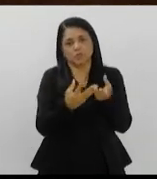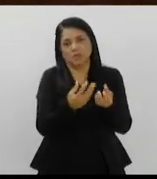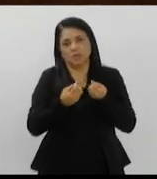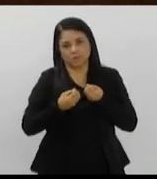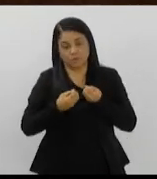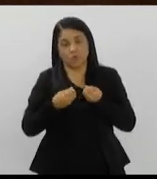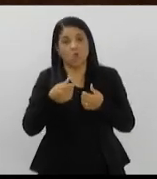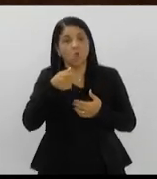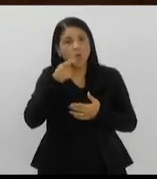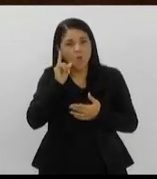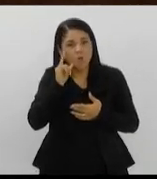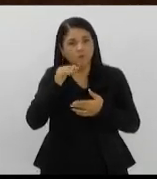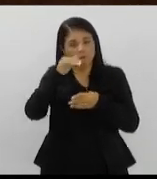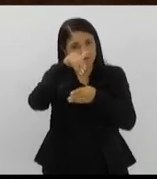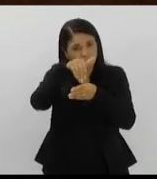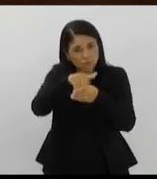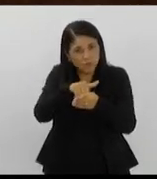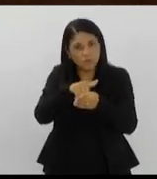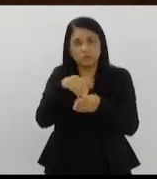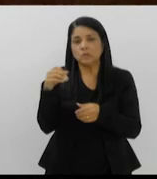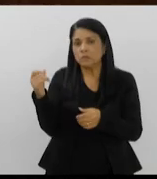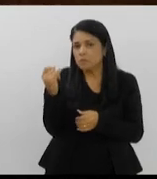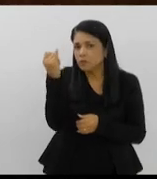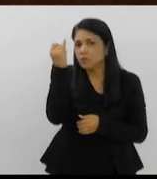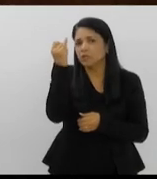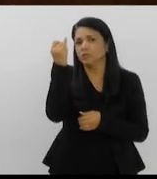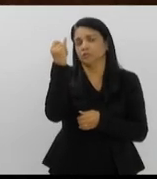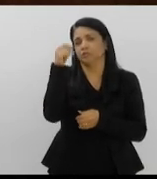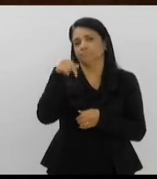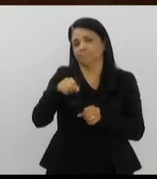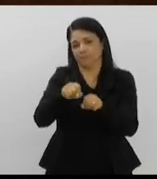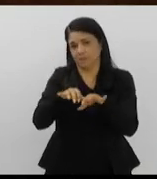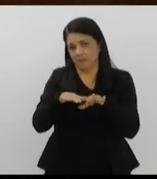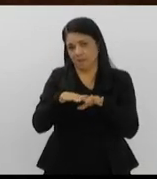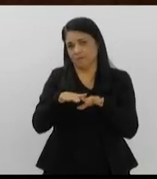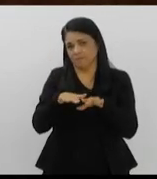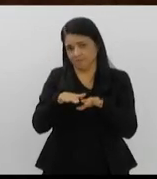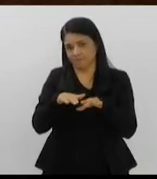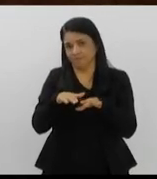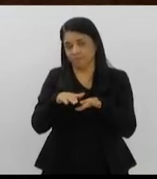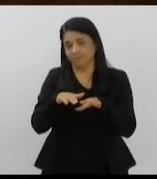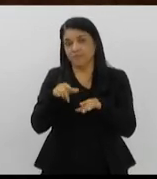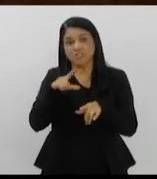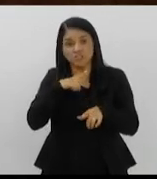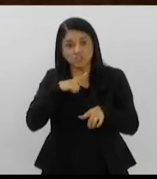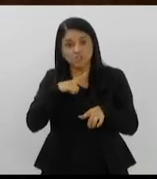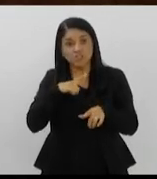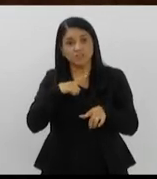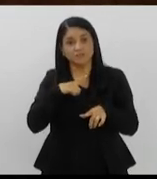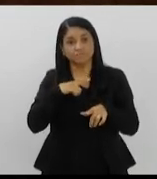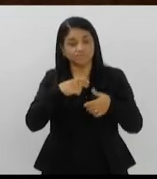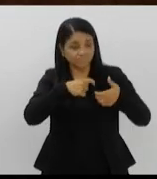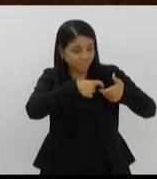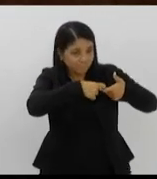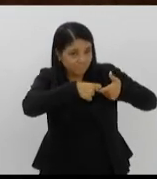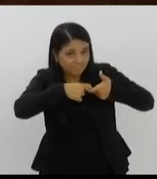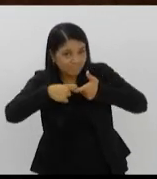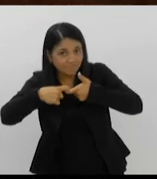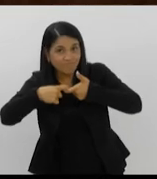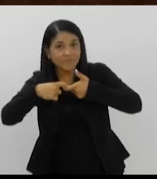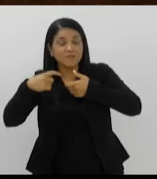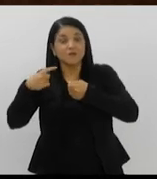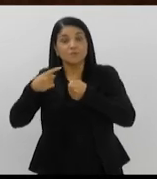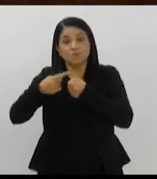isso aqui, votando essa matéria de suma importância no plenário da Alerj, e estava tendo operação com os reboques do município